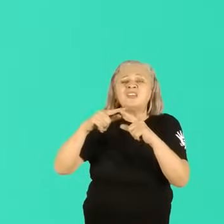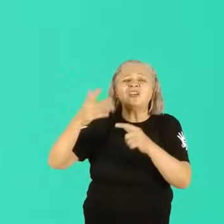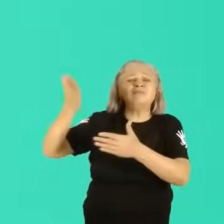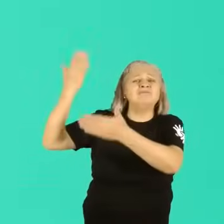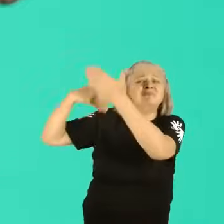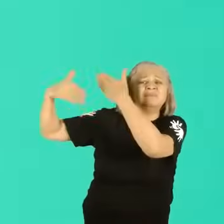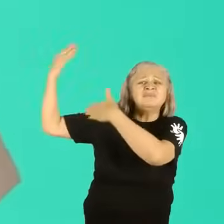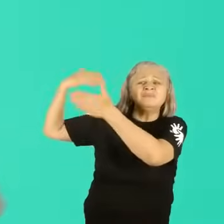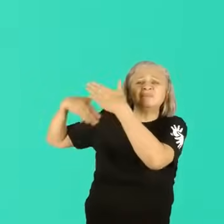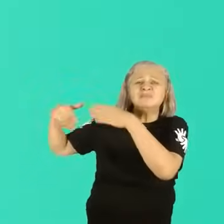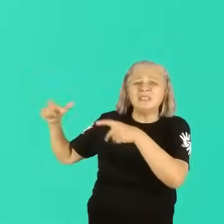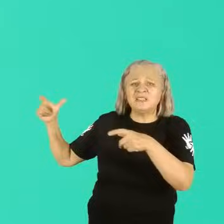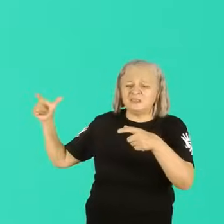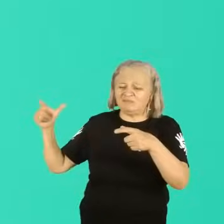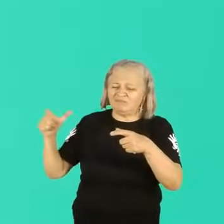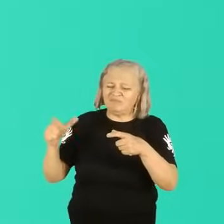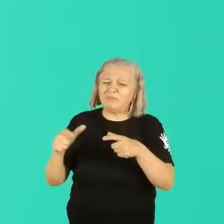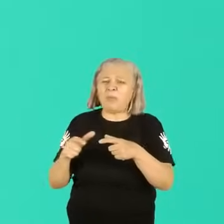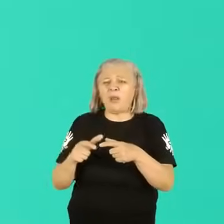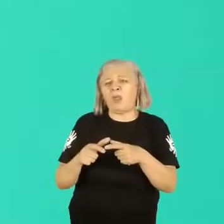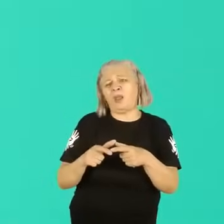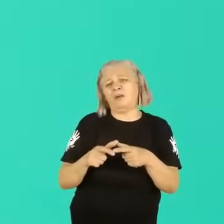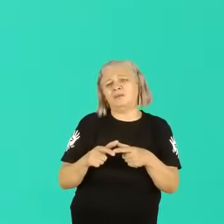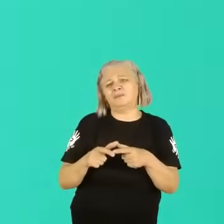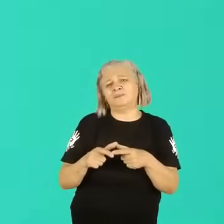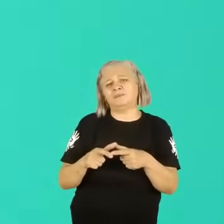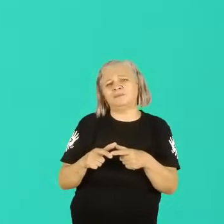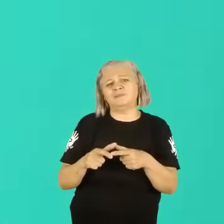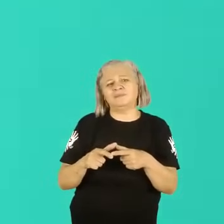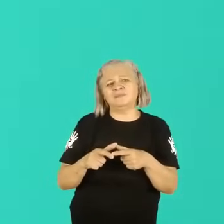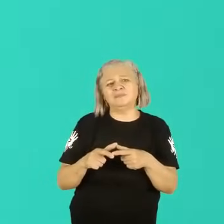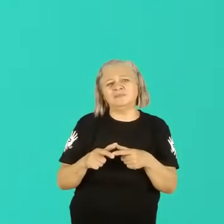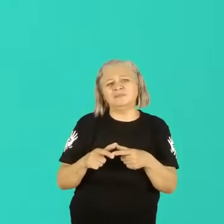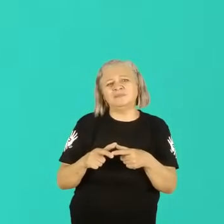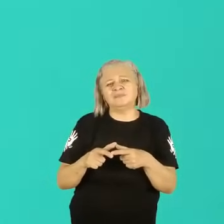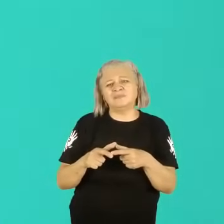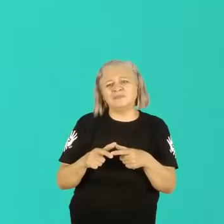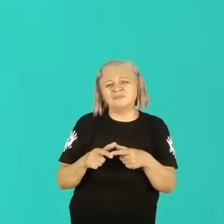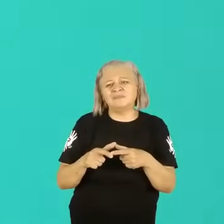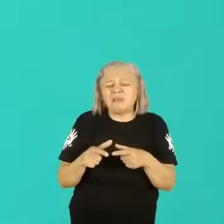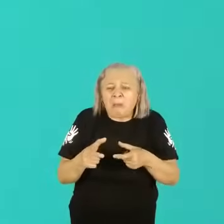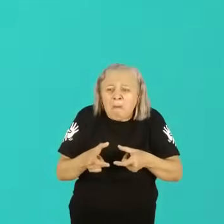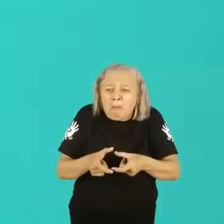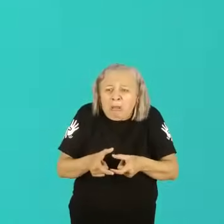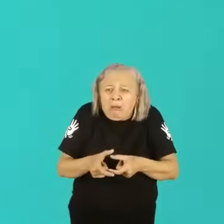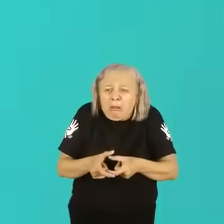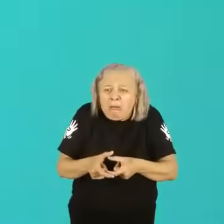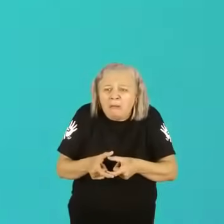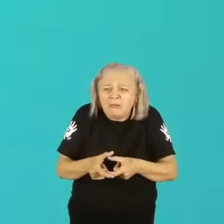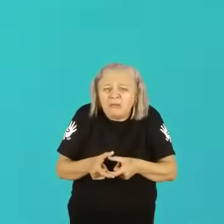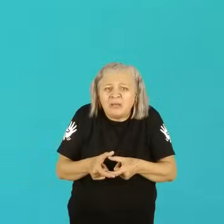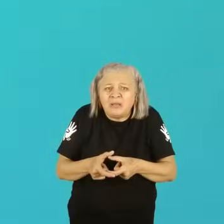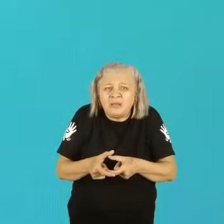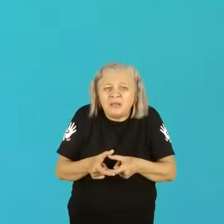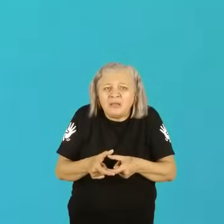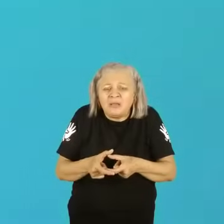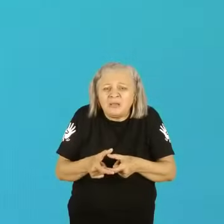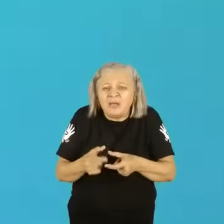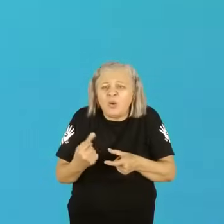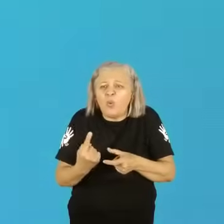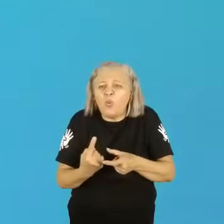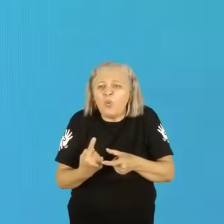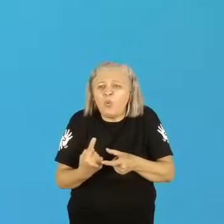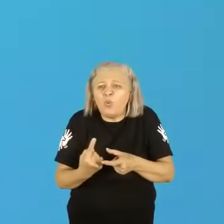Era panela com tampa, com panela mesmo. Um negócio desse tamanhozinho. Para entrar dois, tinha que sair